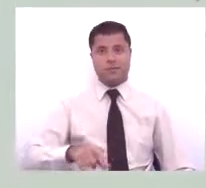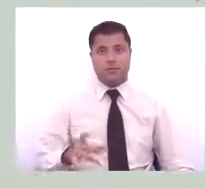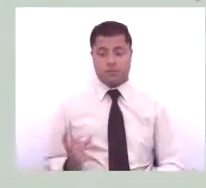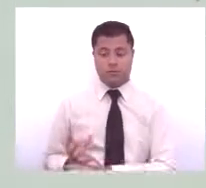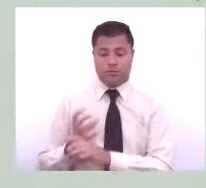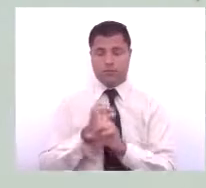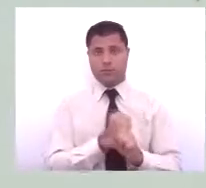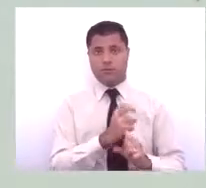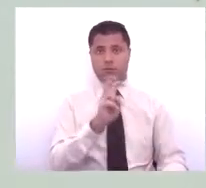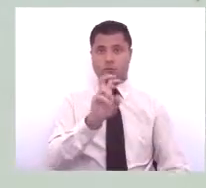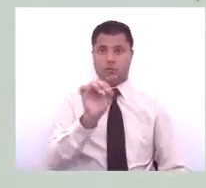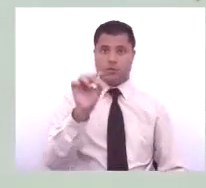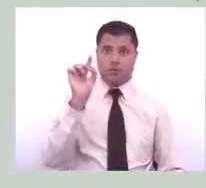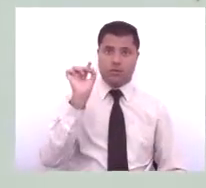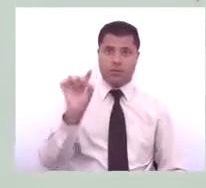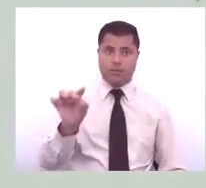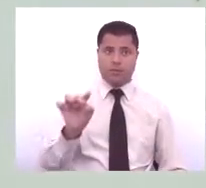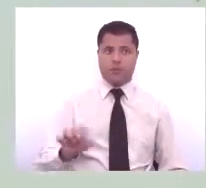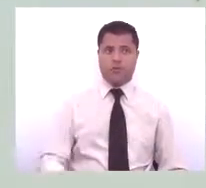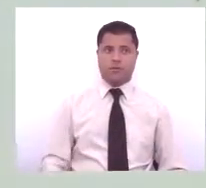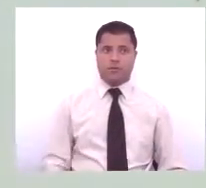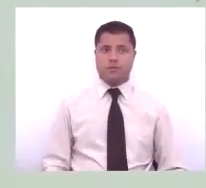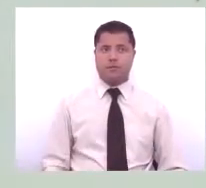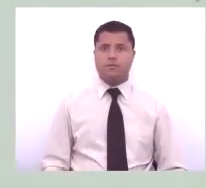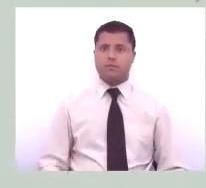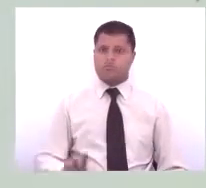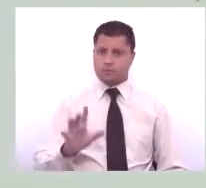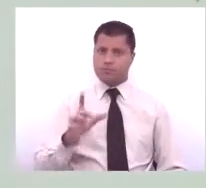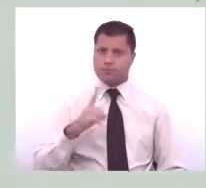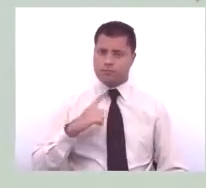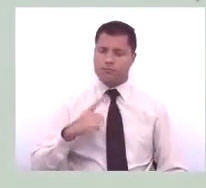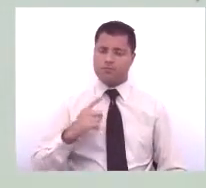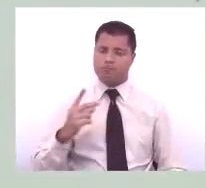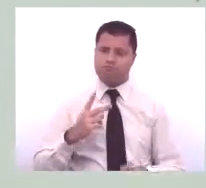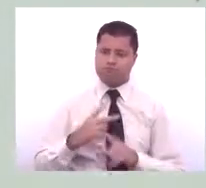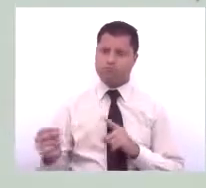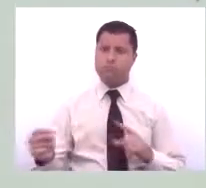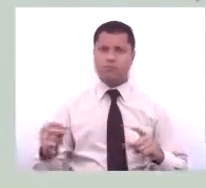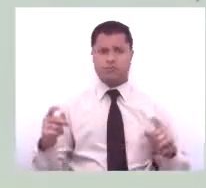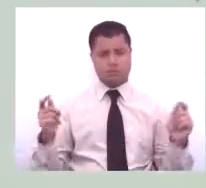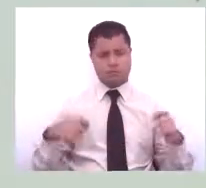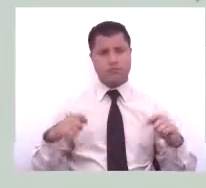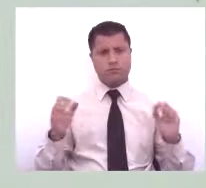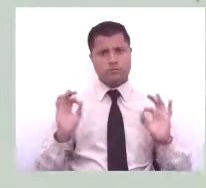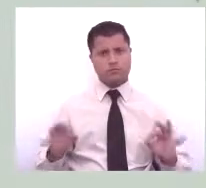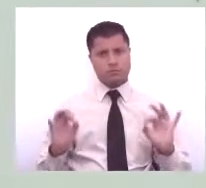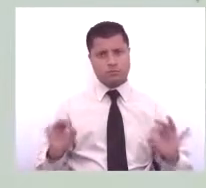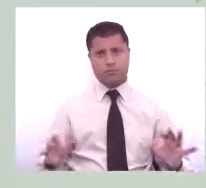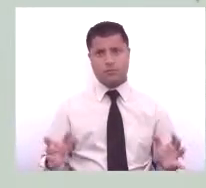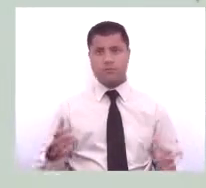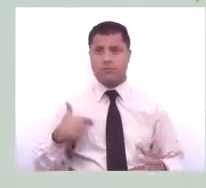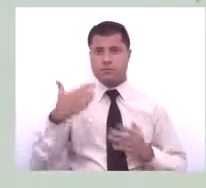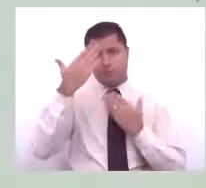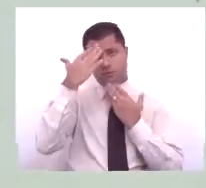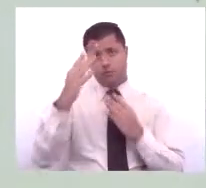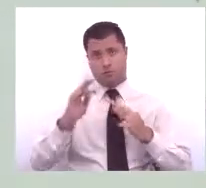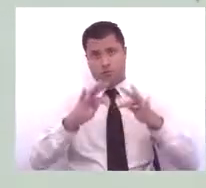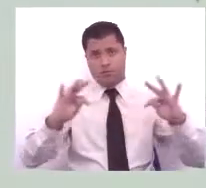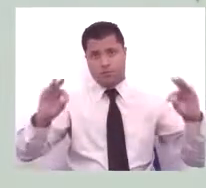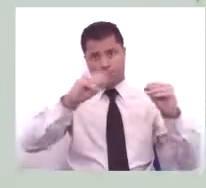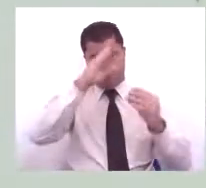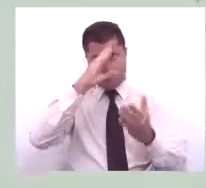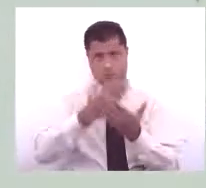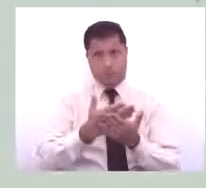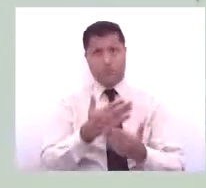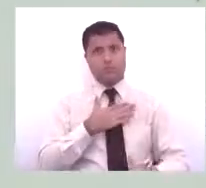total, quase 50 mil no total. Então é um ganho extraordinário. Eu agradeço a todo mundo que confiou